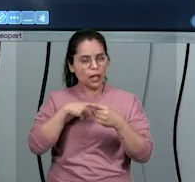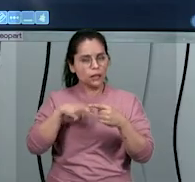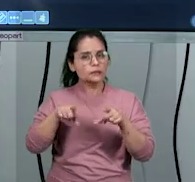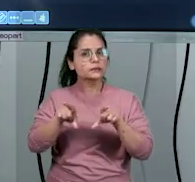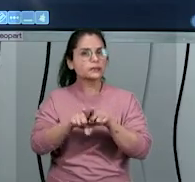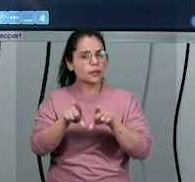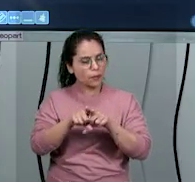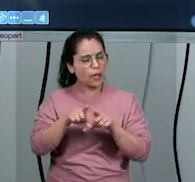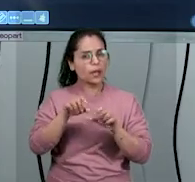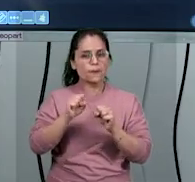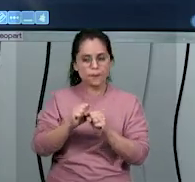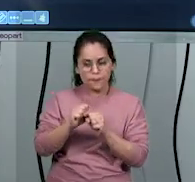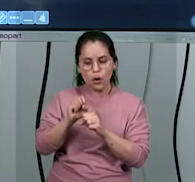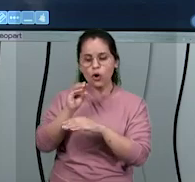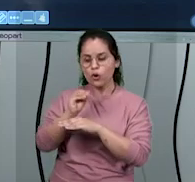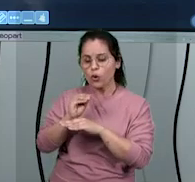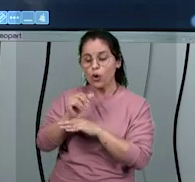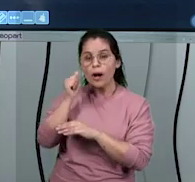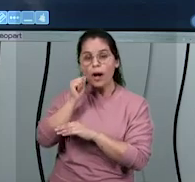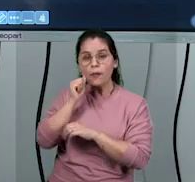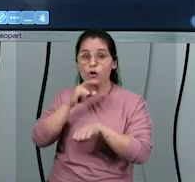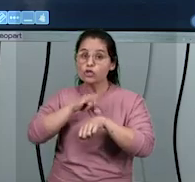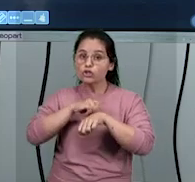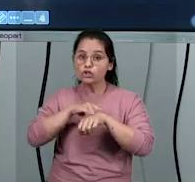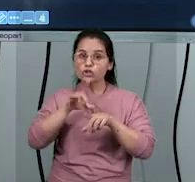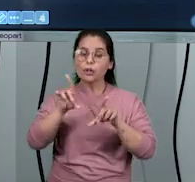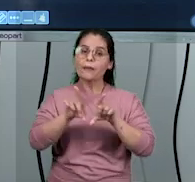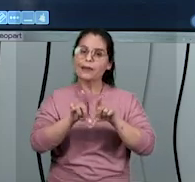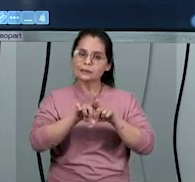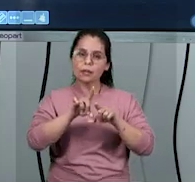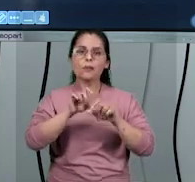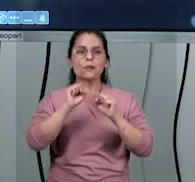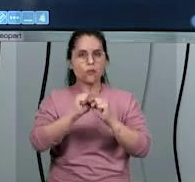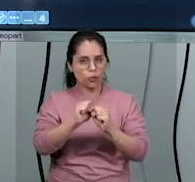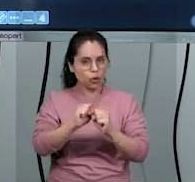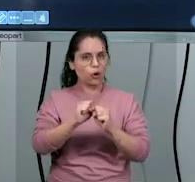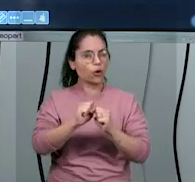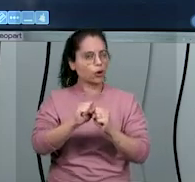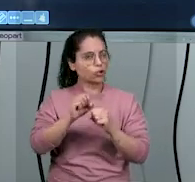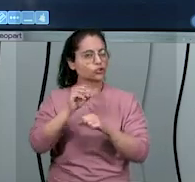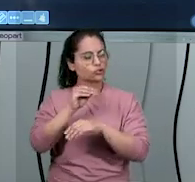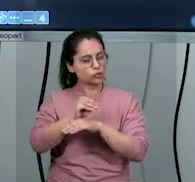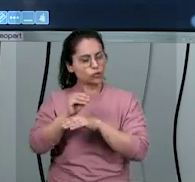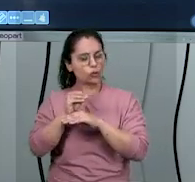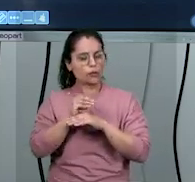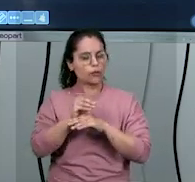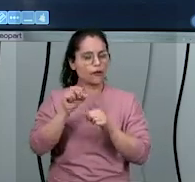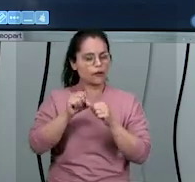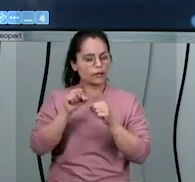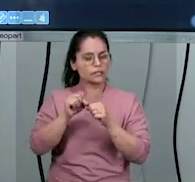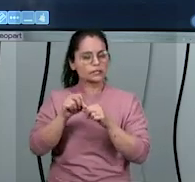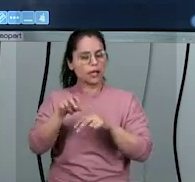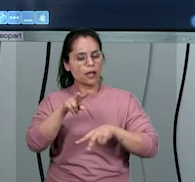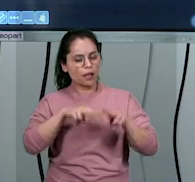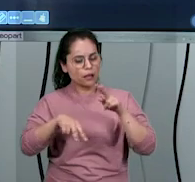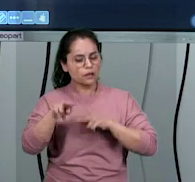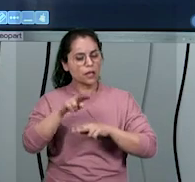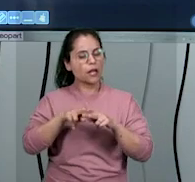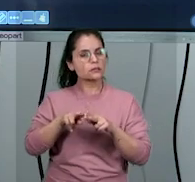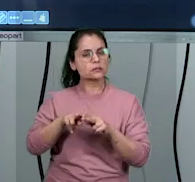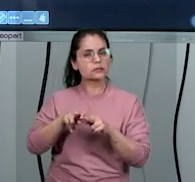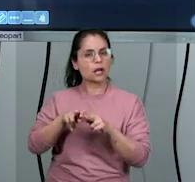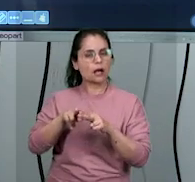também da mulher, ele vai cuidar do sistema reprodutor masculino, vai fazer exame de próstata, vai